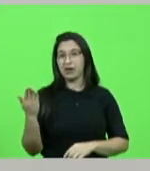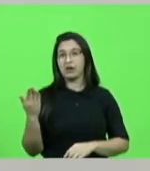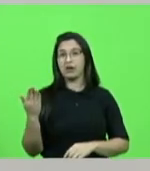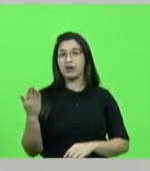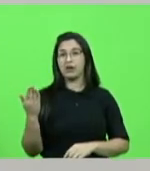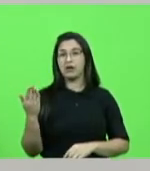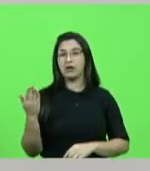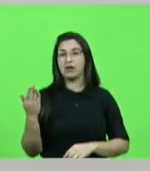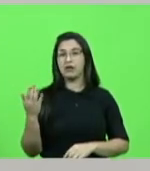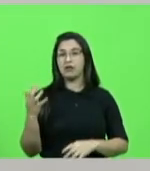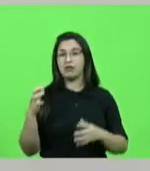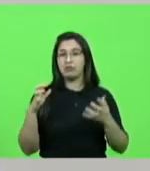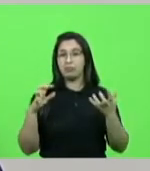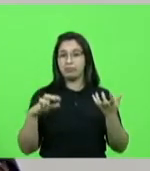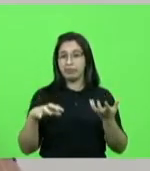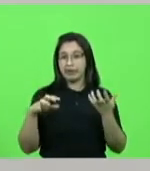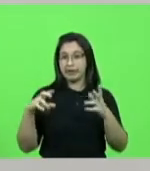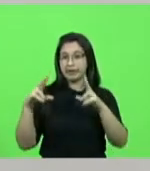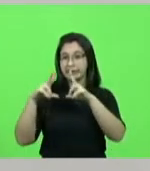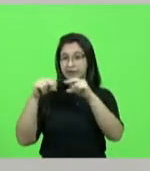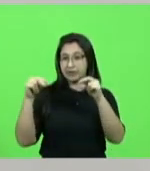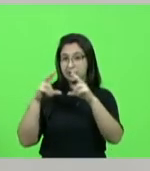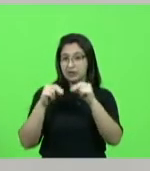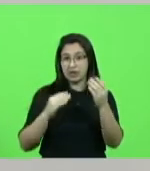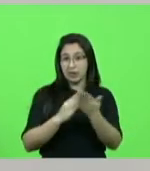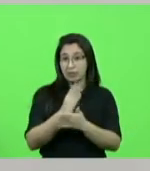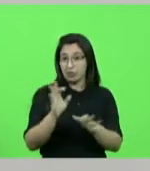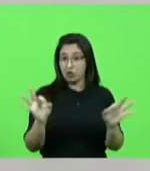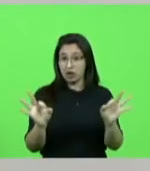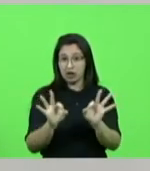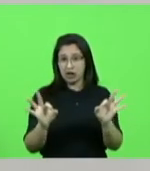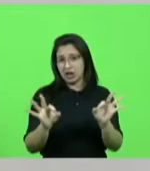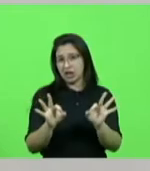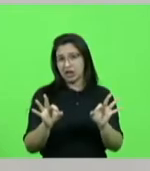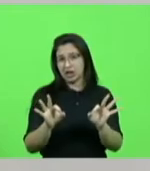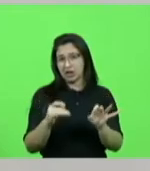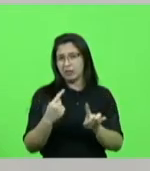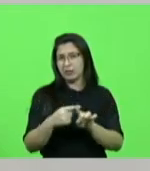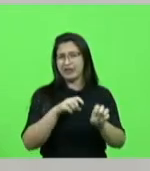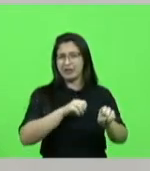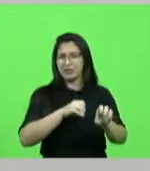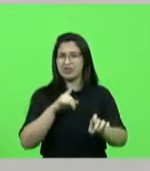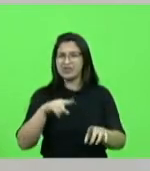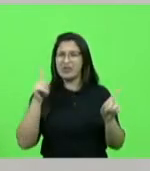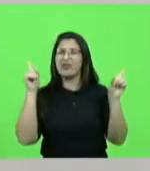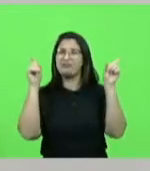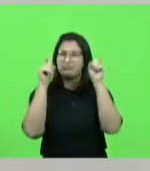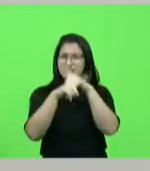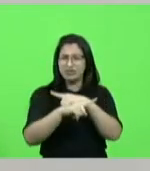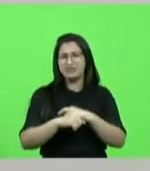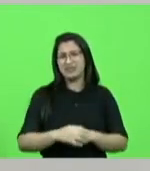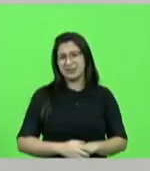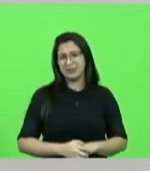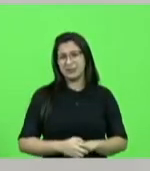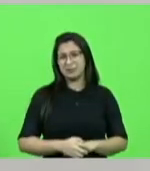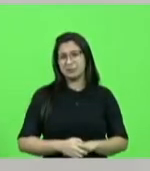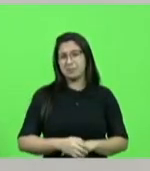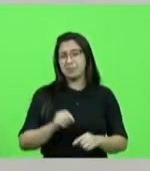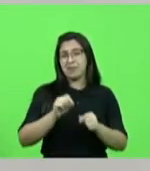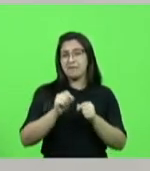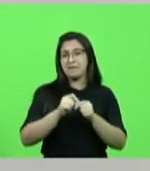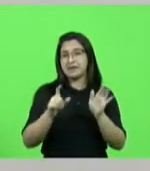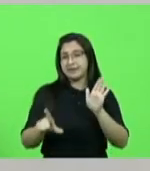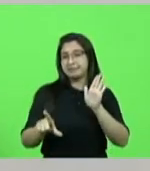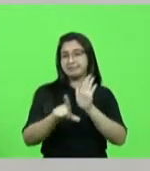nesse sentido. Porque a educação é mais complexa do que nós podemos imaginar. Fazer apenas uma lei